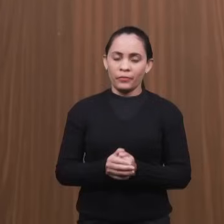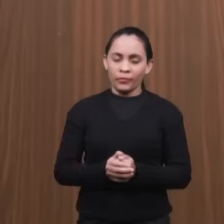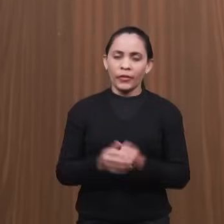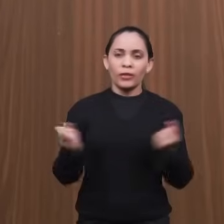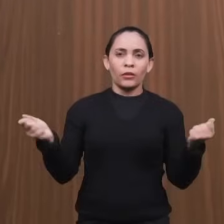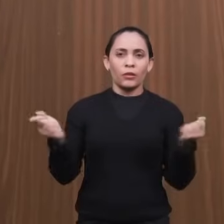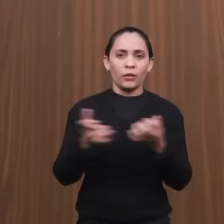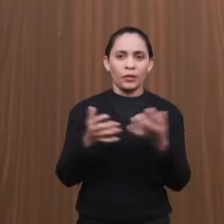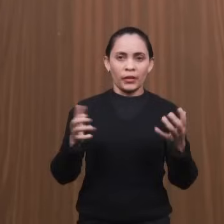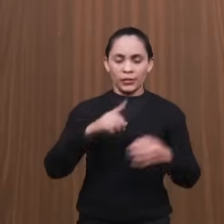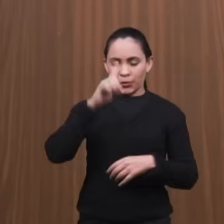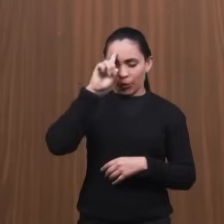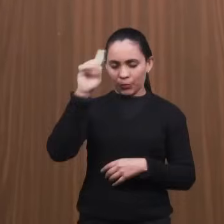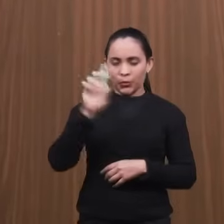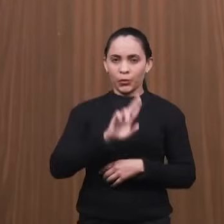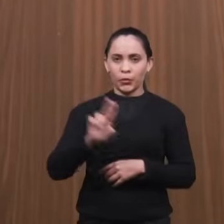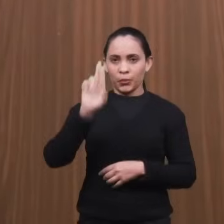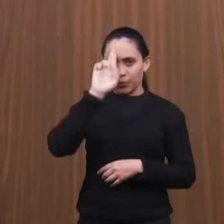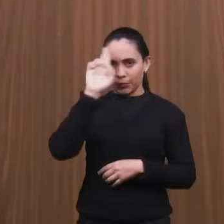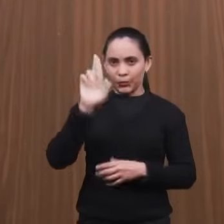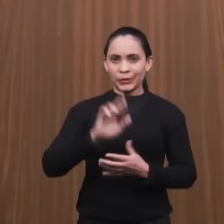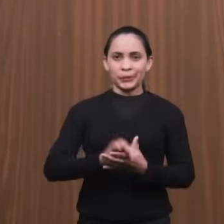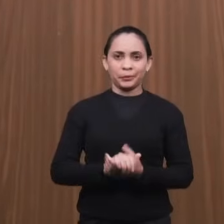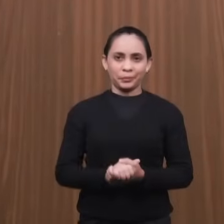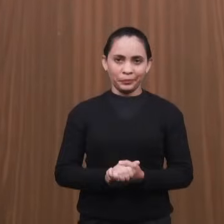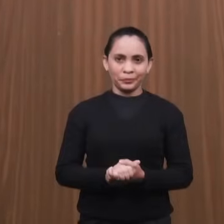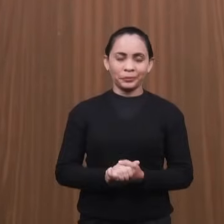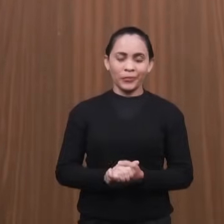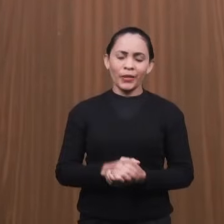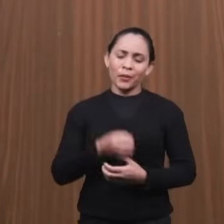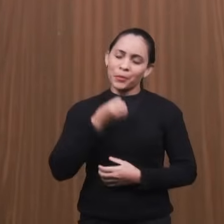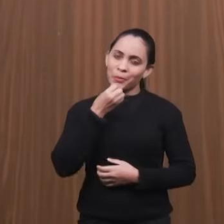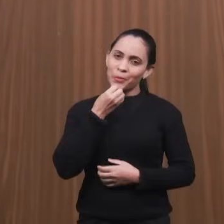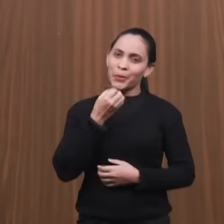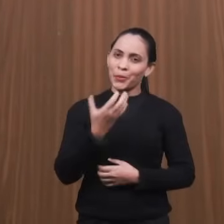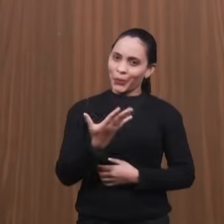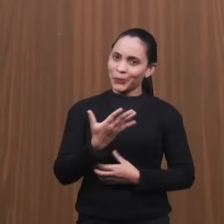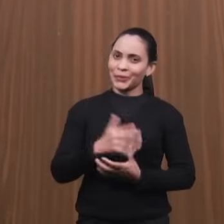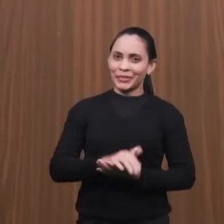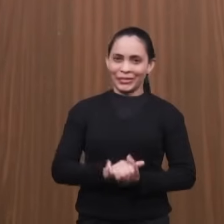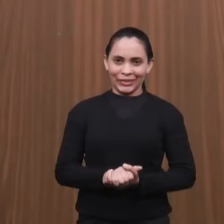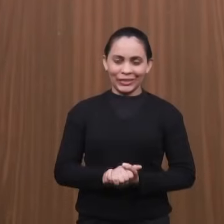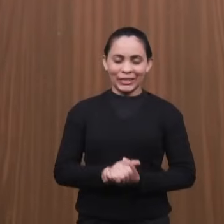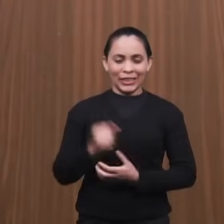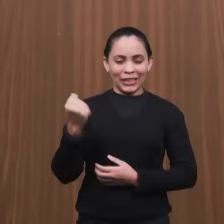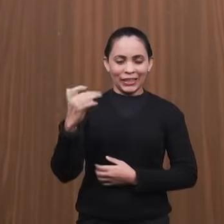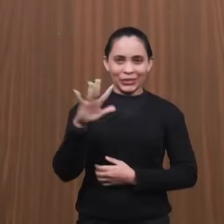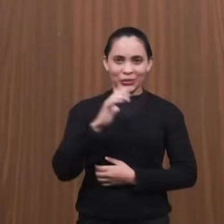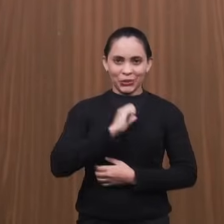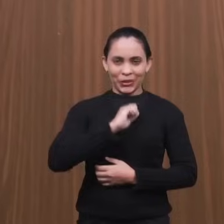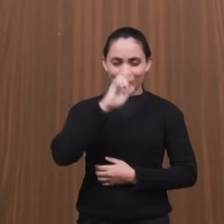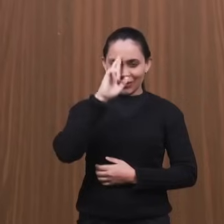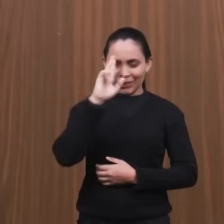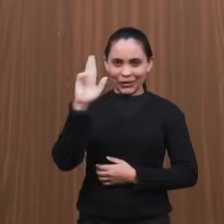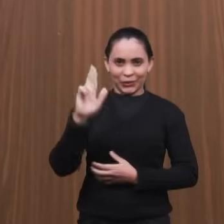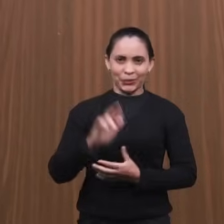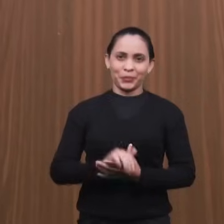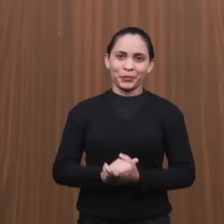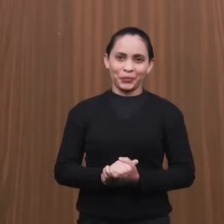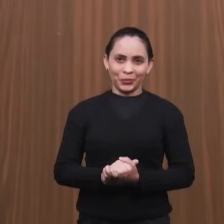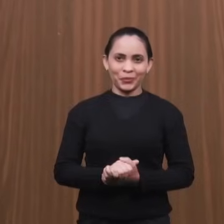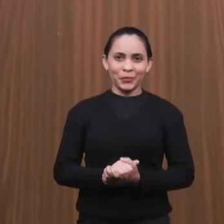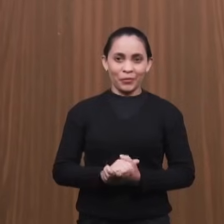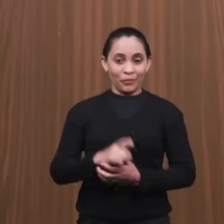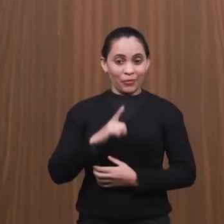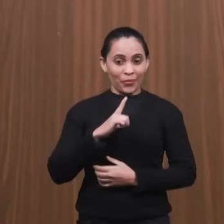Seja louvado, seja bendito o nome do nosso Deus. Como é bom, meus irmãos, adorarmos ao nosso Deus. Depois